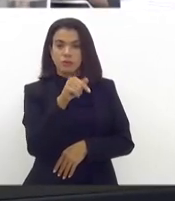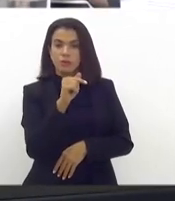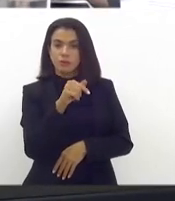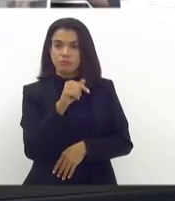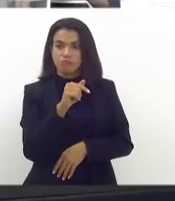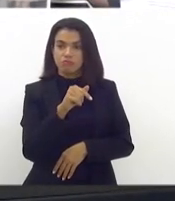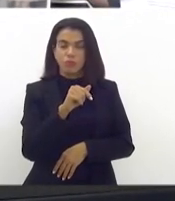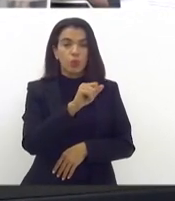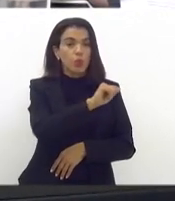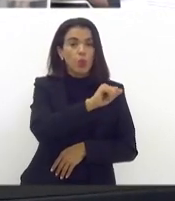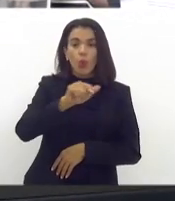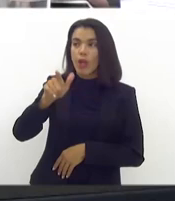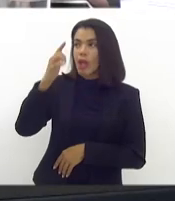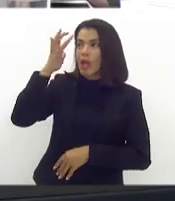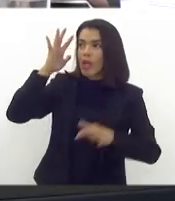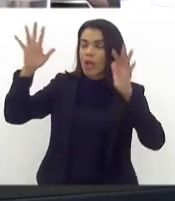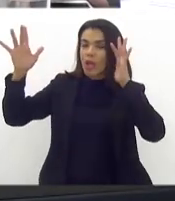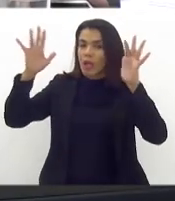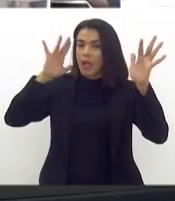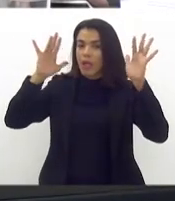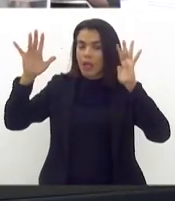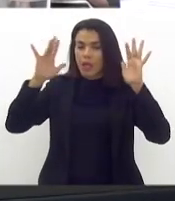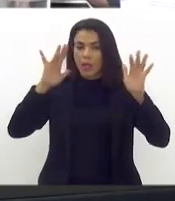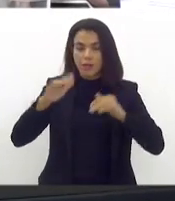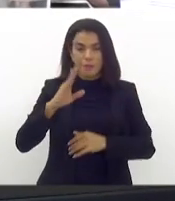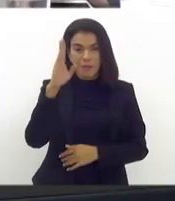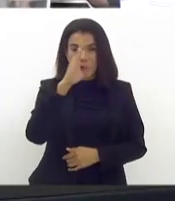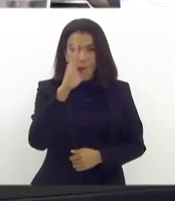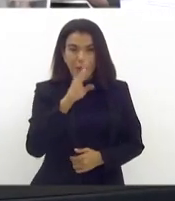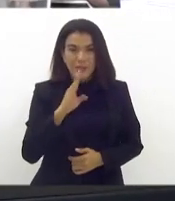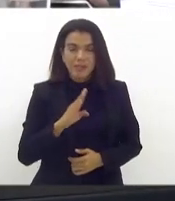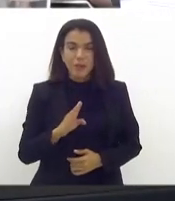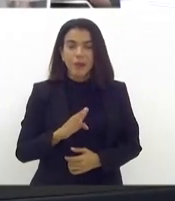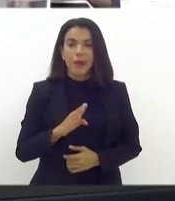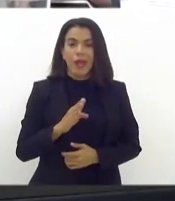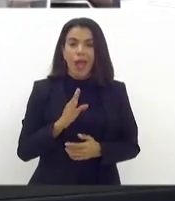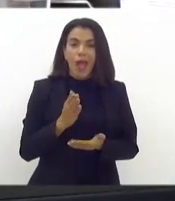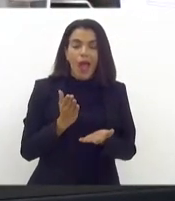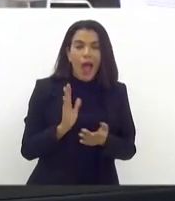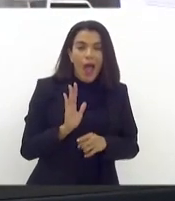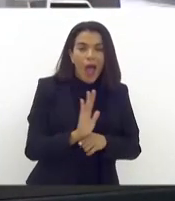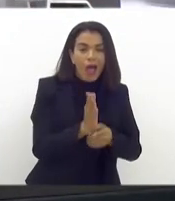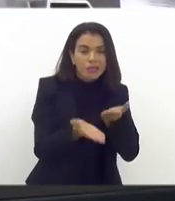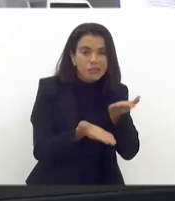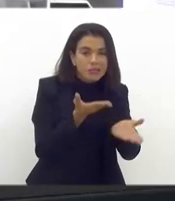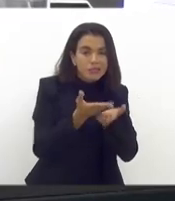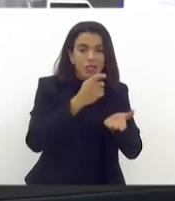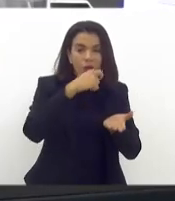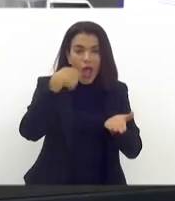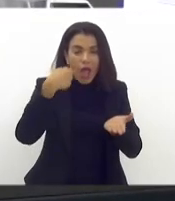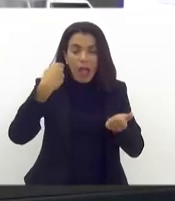Filipinho Raves, do que as pessoas pensam. No Brasil, a assistência odontológica é tão